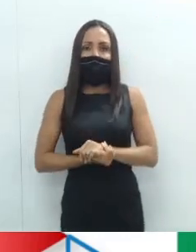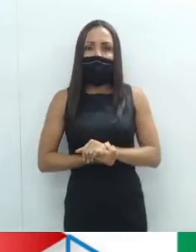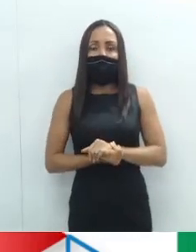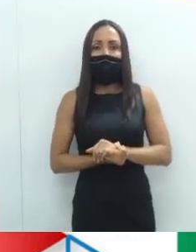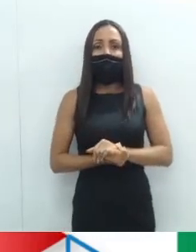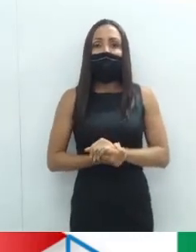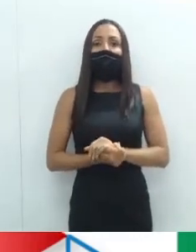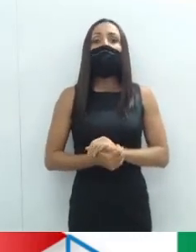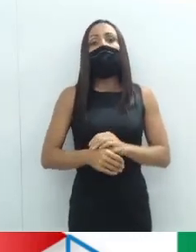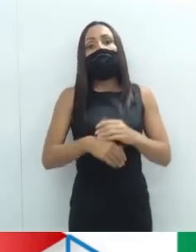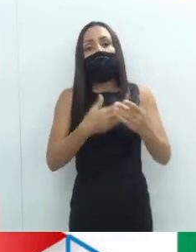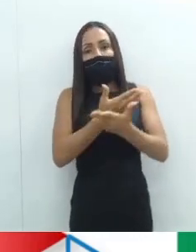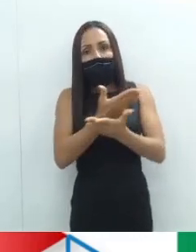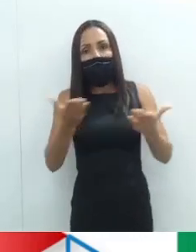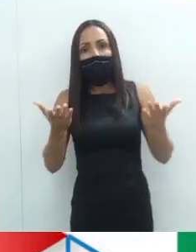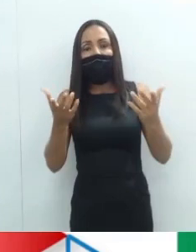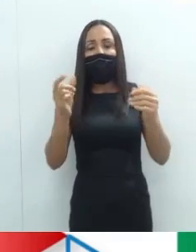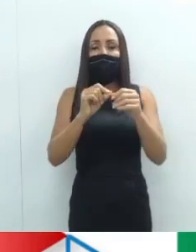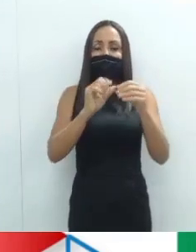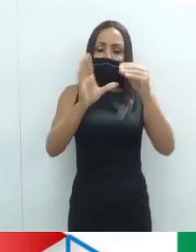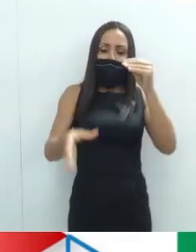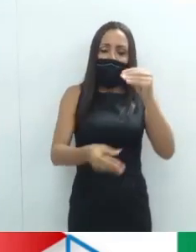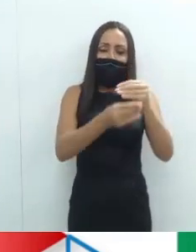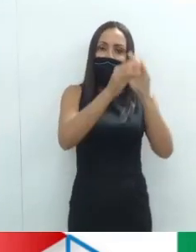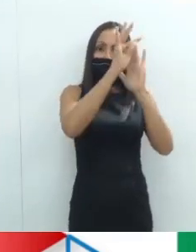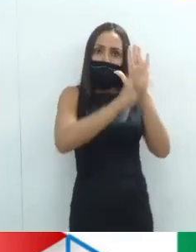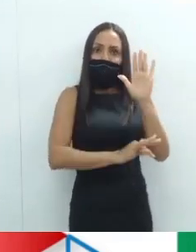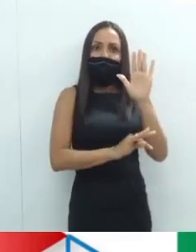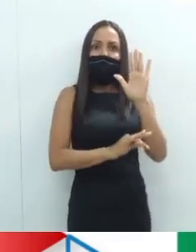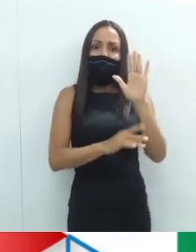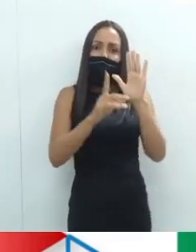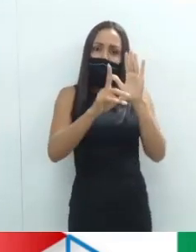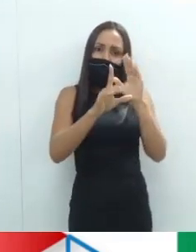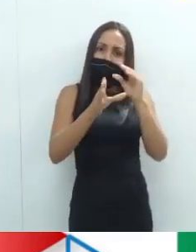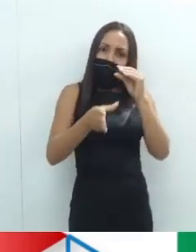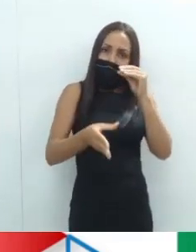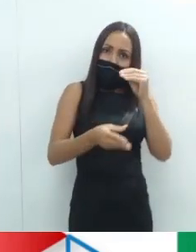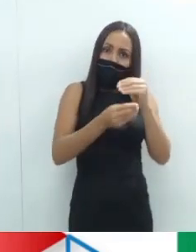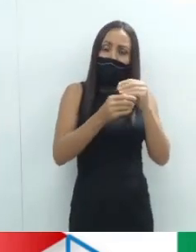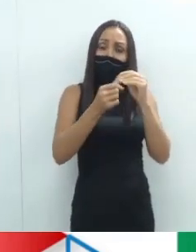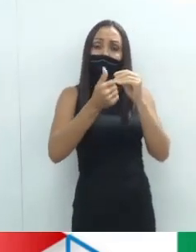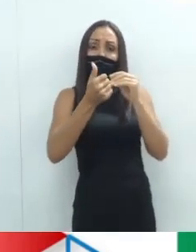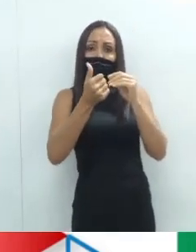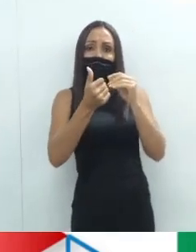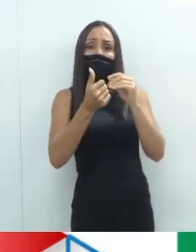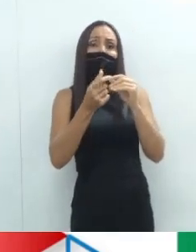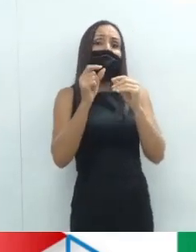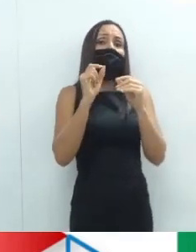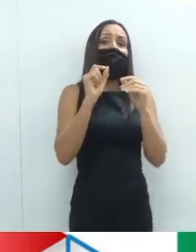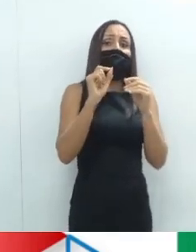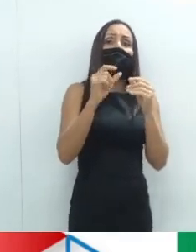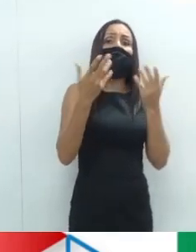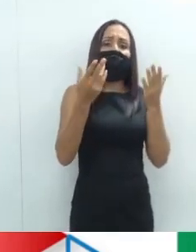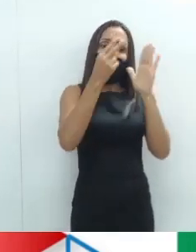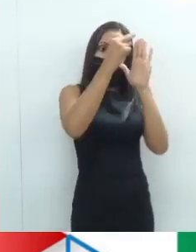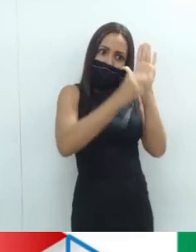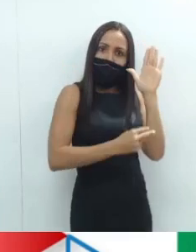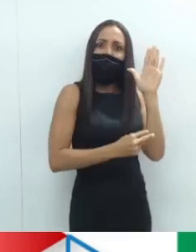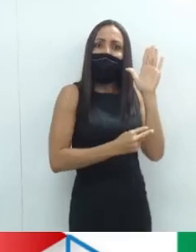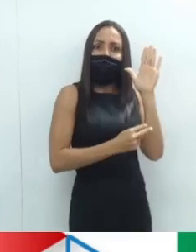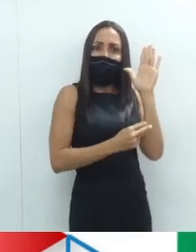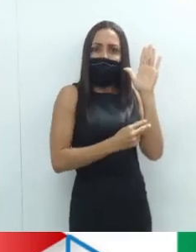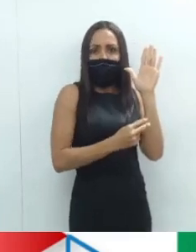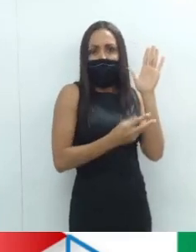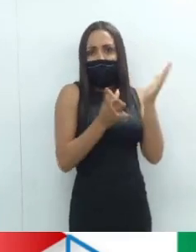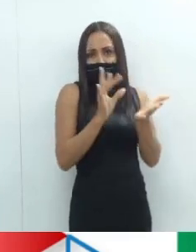Quando vocês vão fazer a síntese de um texto, ou seja, um resumo, primeiramente você tem que fazer a leitura do texto, não é